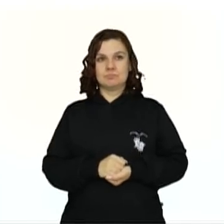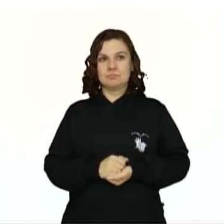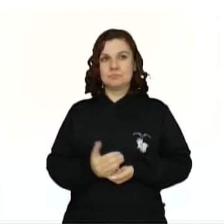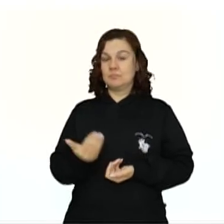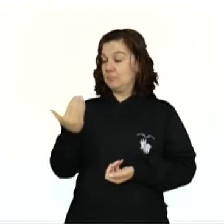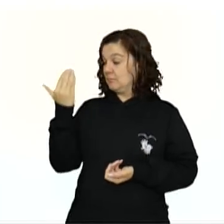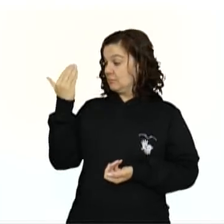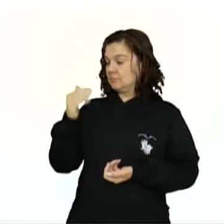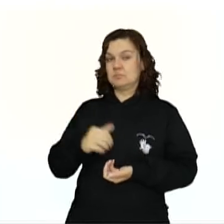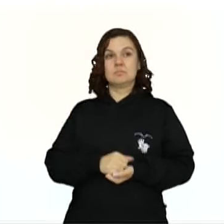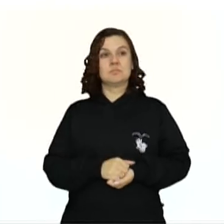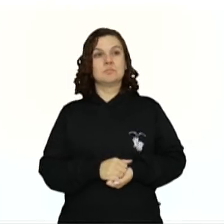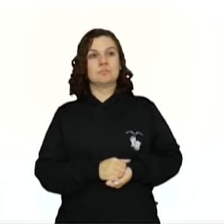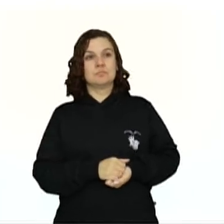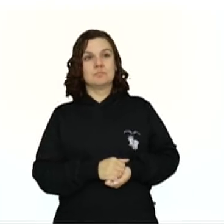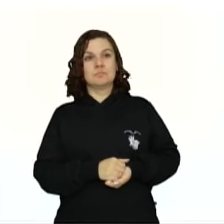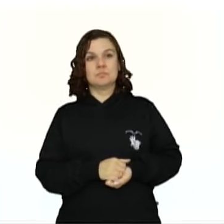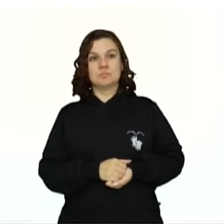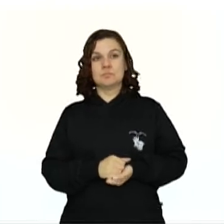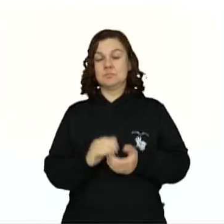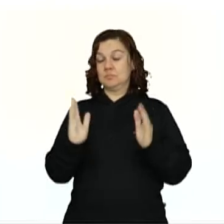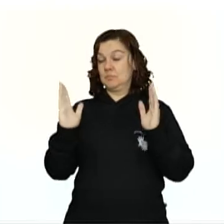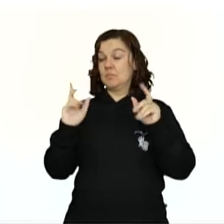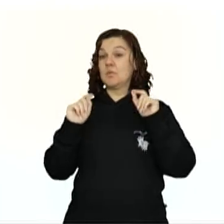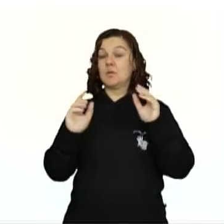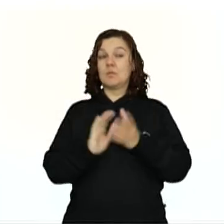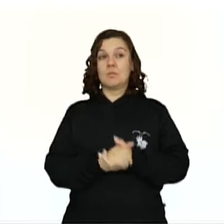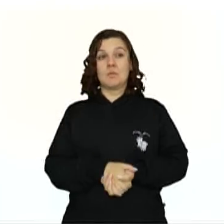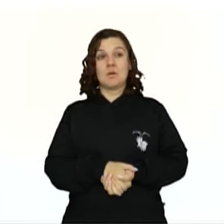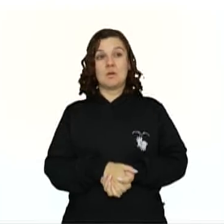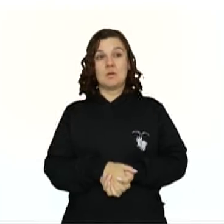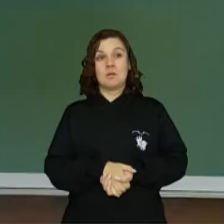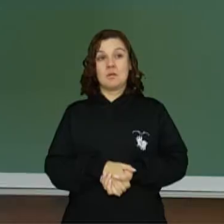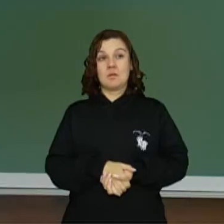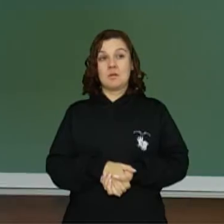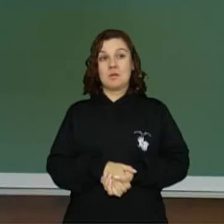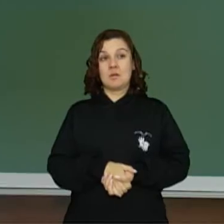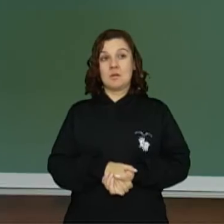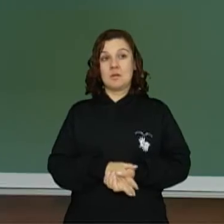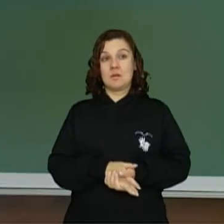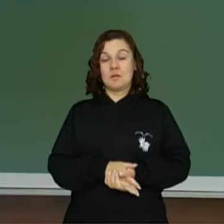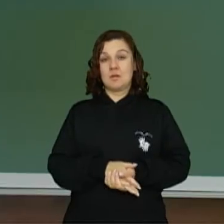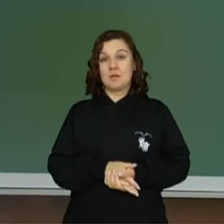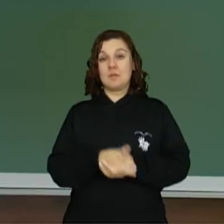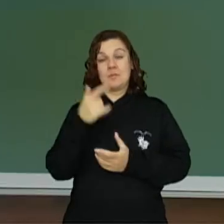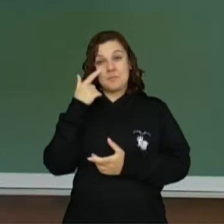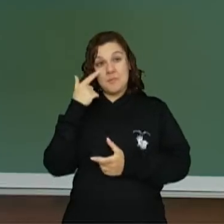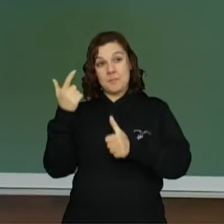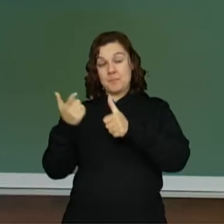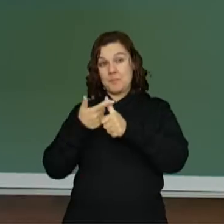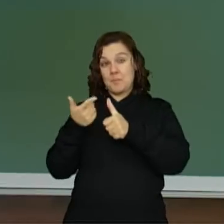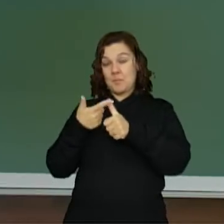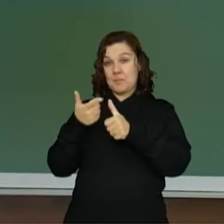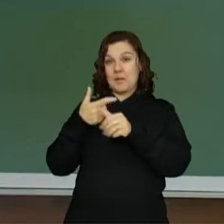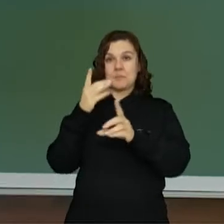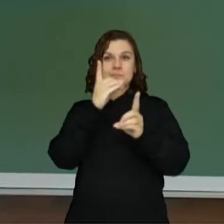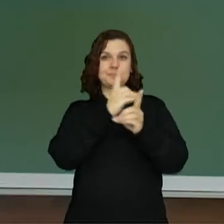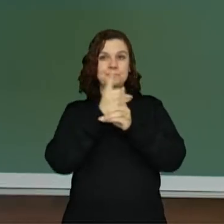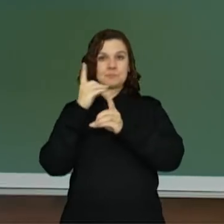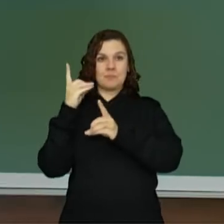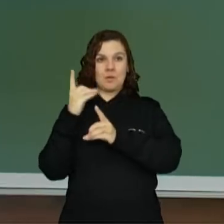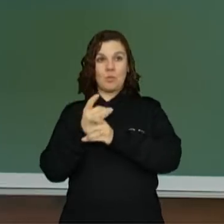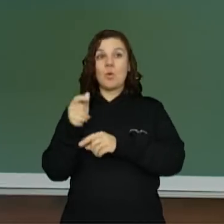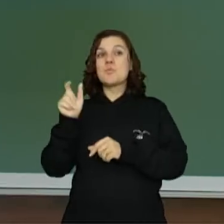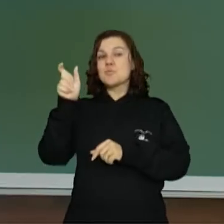essa oração? As flores do campo têm um defeito grave. Vamos lá. Então, vamos primeiramente encontrar o